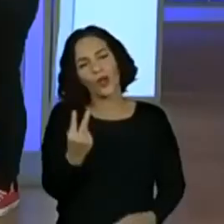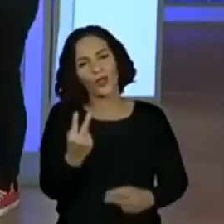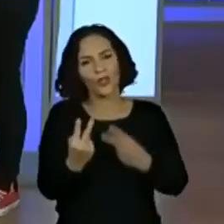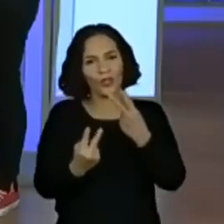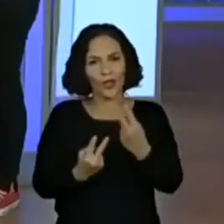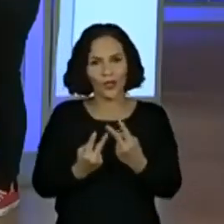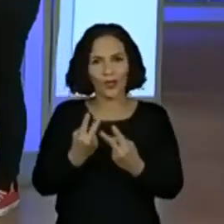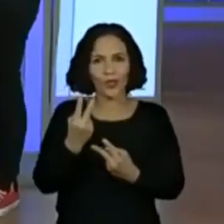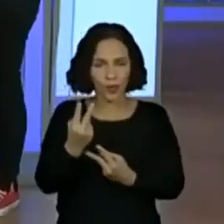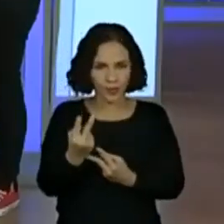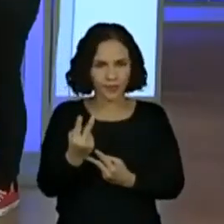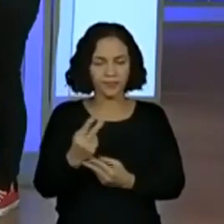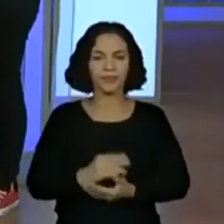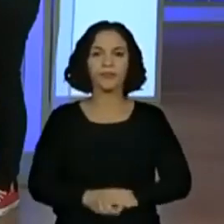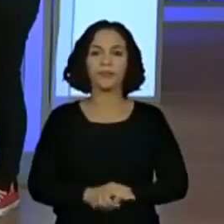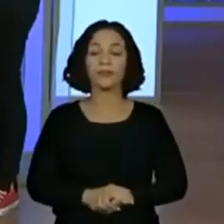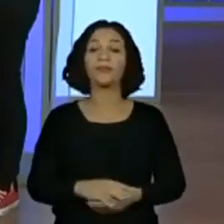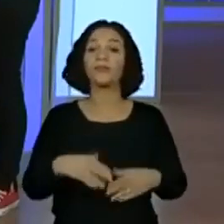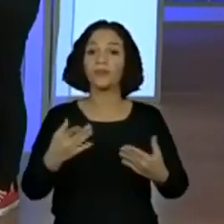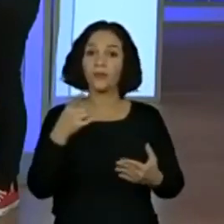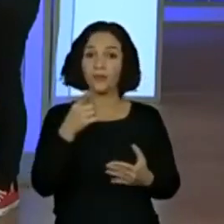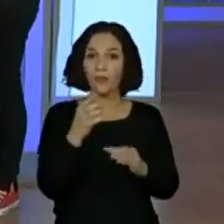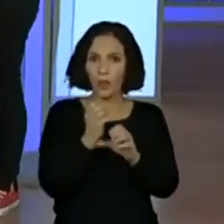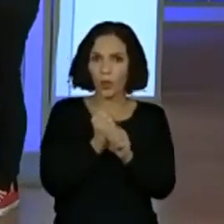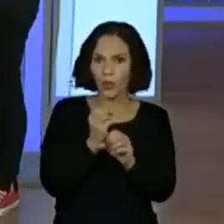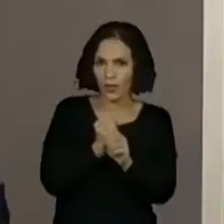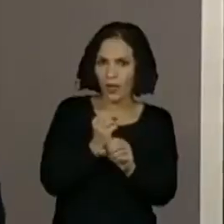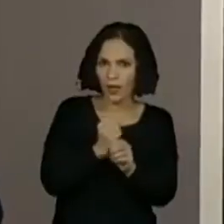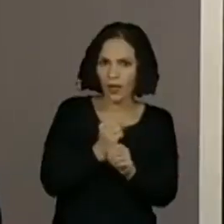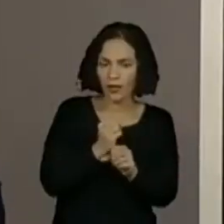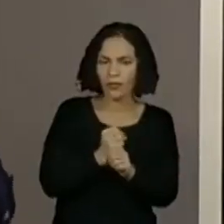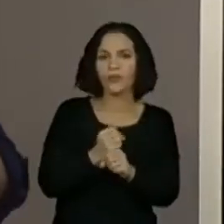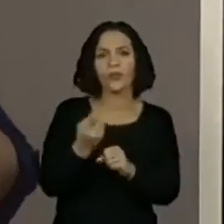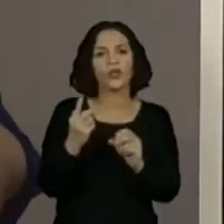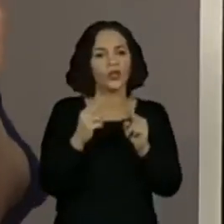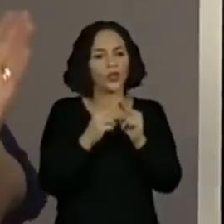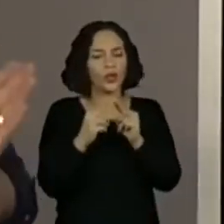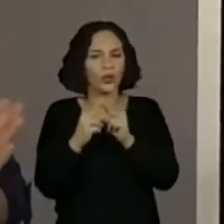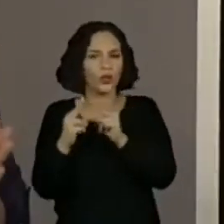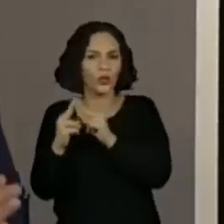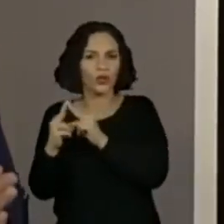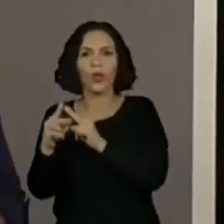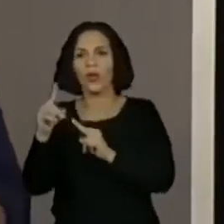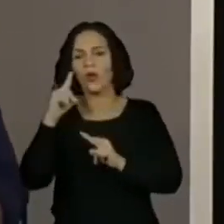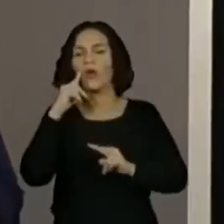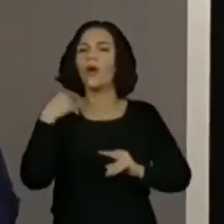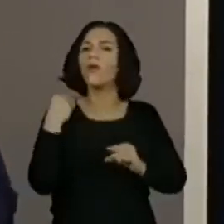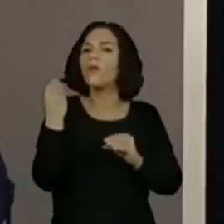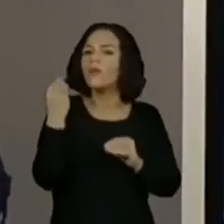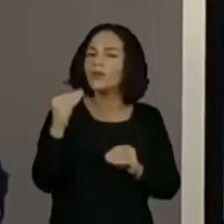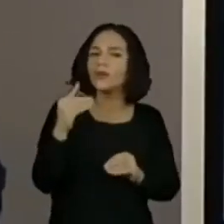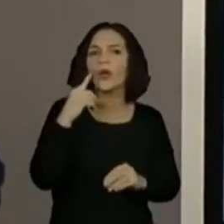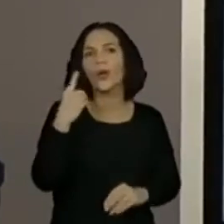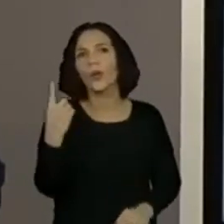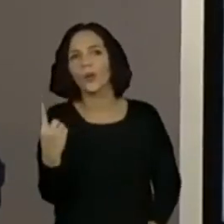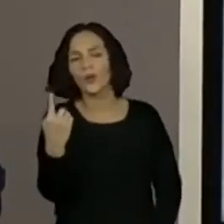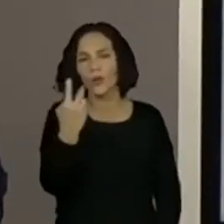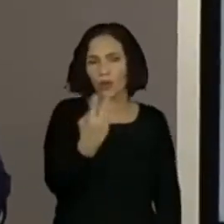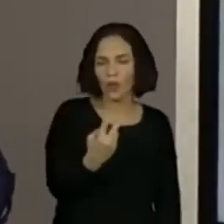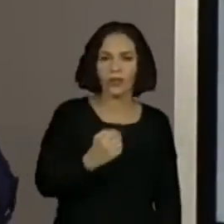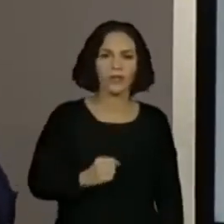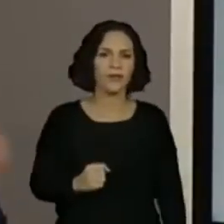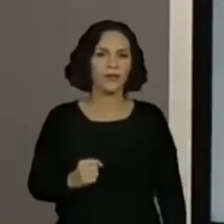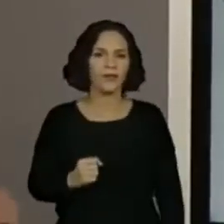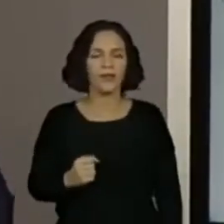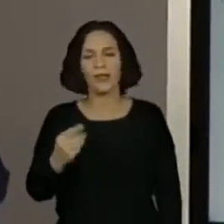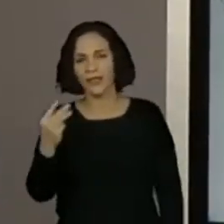em 2. Então, quando a gente for contar, olha lá, agora a gente vai contar de 2 em 2, tá bom? A Pro fez a marcação, 1, 2, marcou o